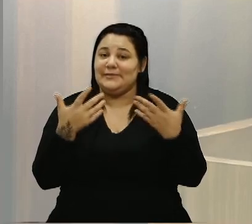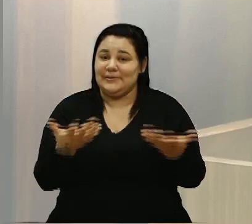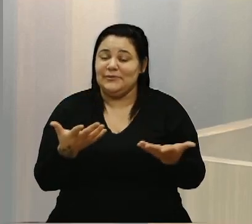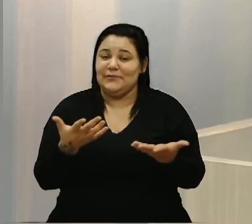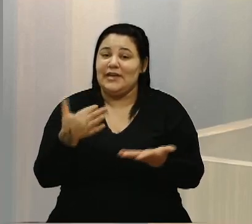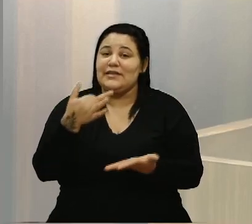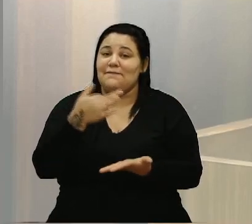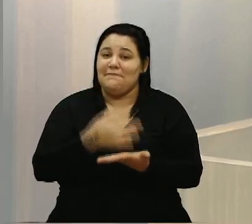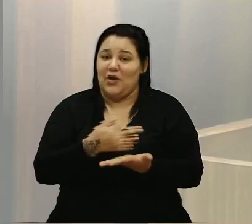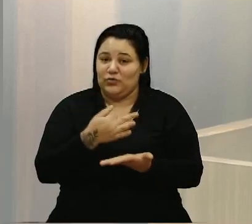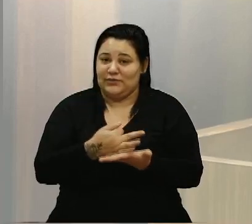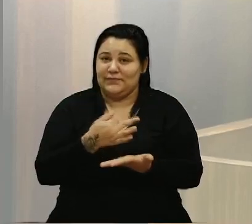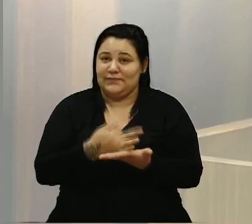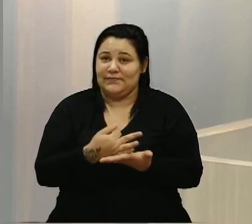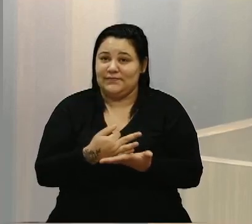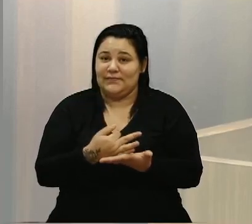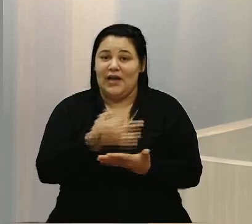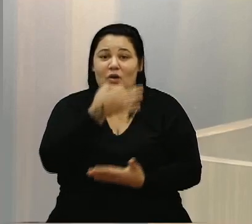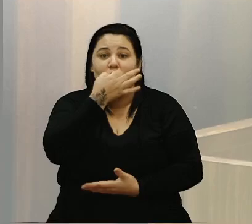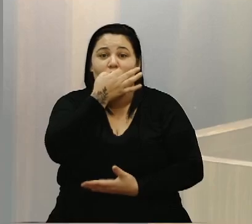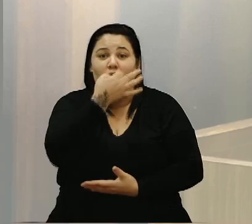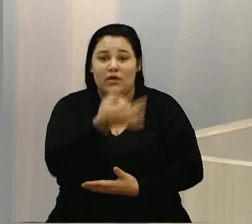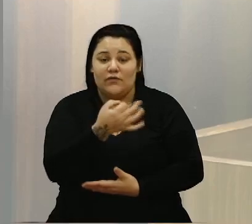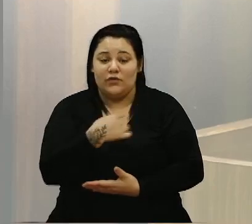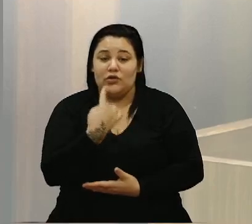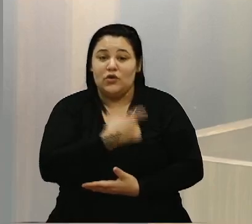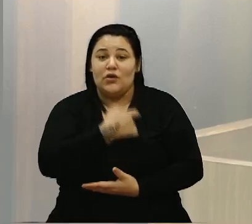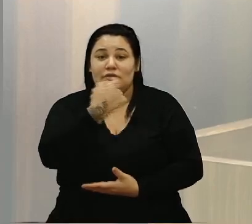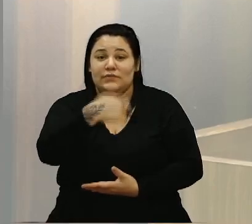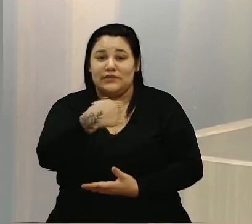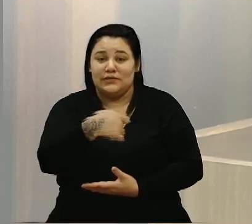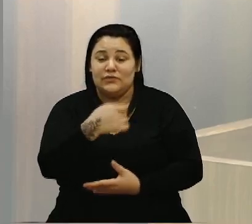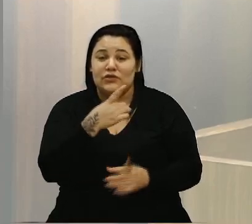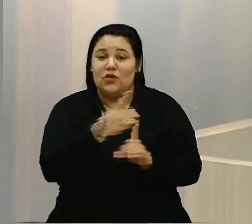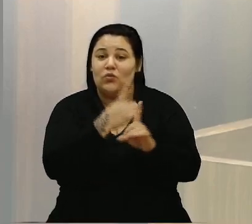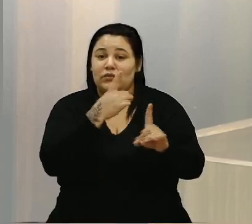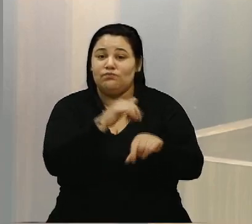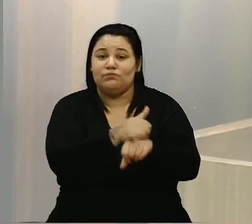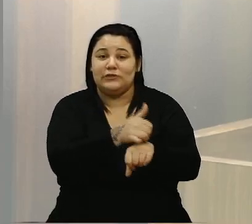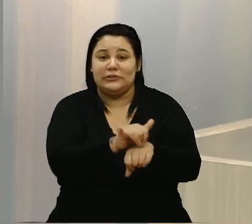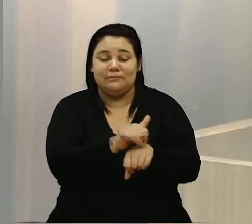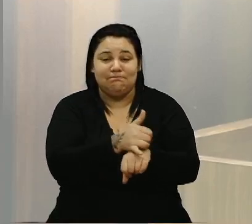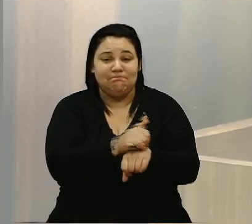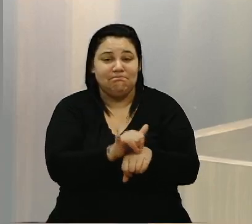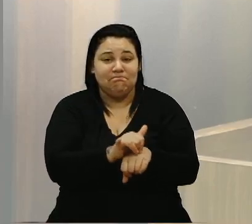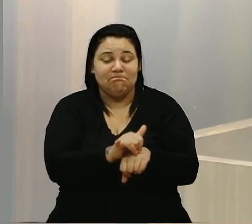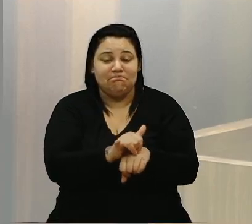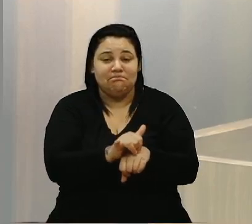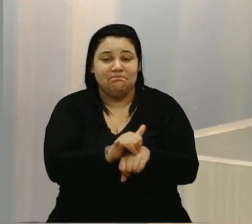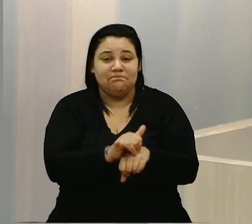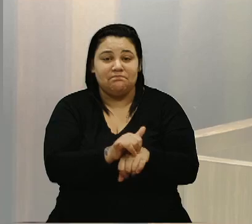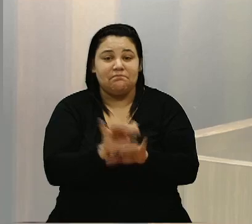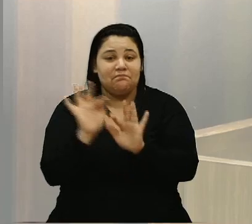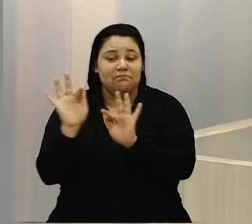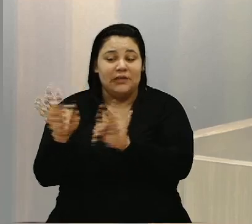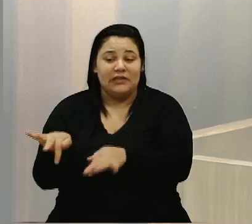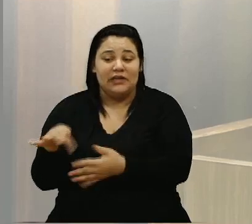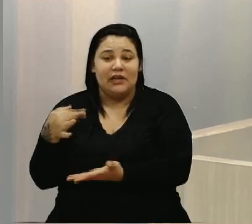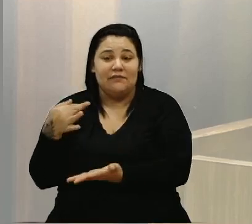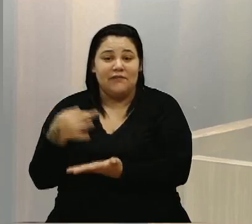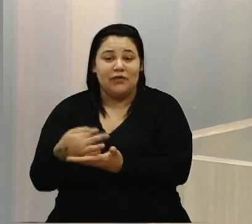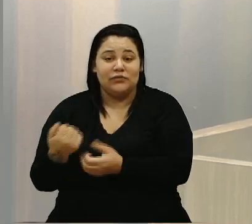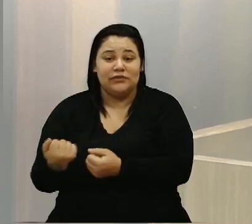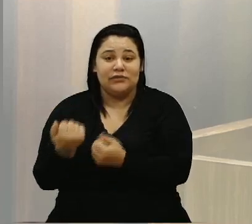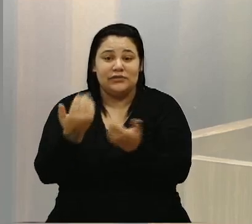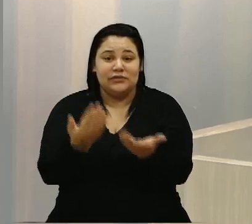absenteísmo é absurdo e a gente precisa, de alguma forma, combatê-lo, levando a